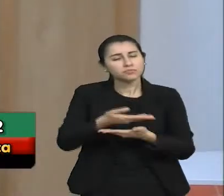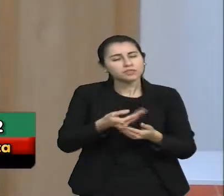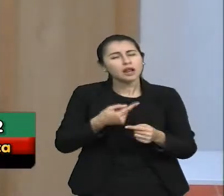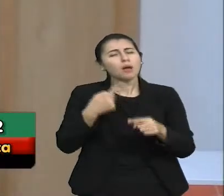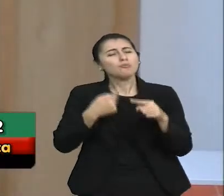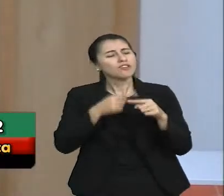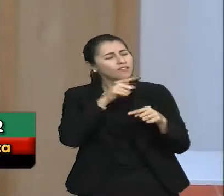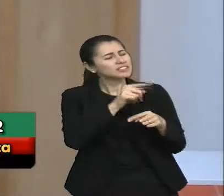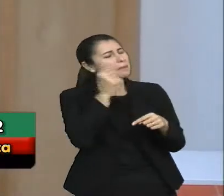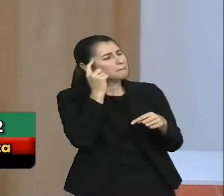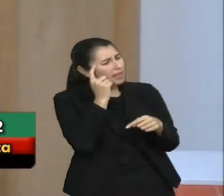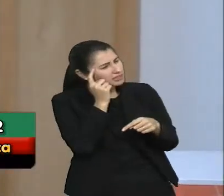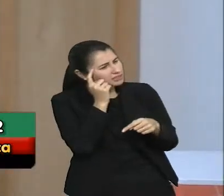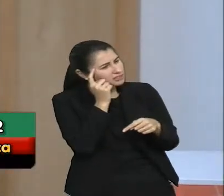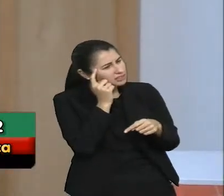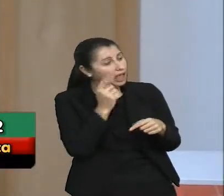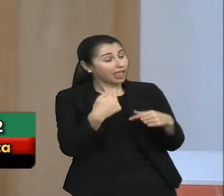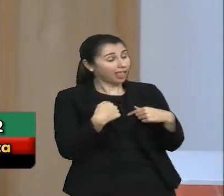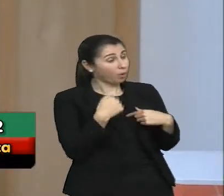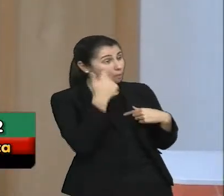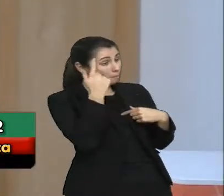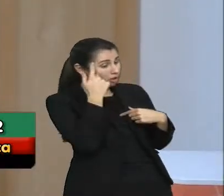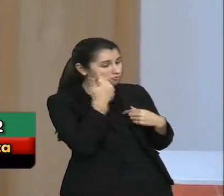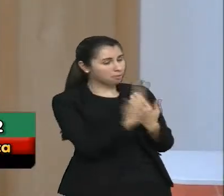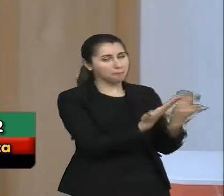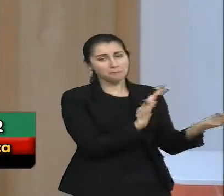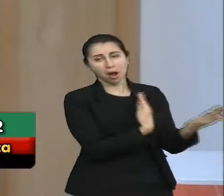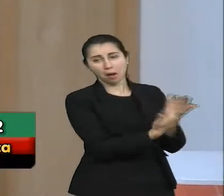ajuda bastante esse nosso diálogo e